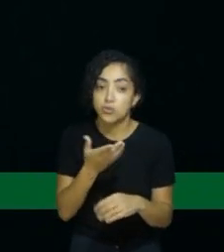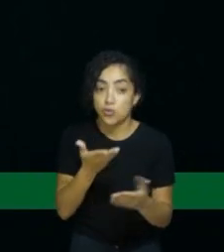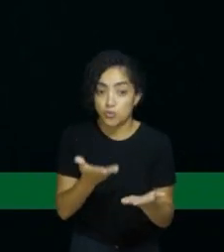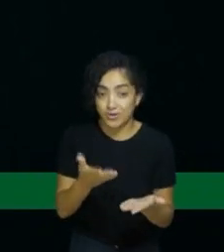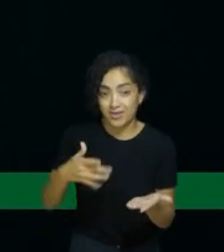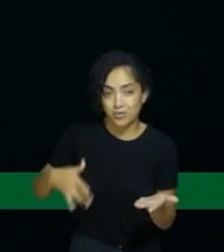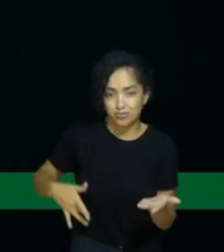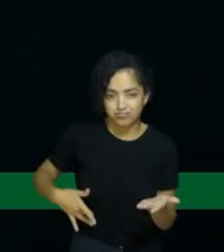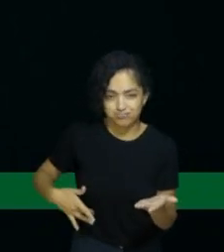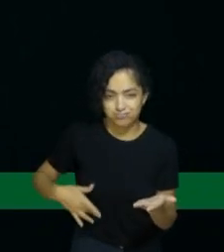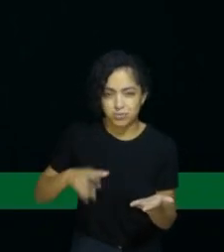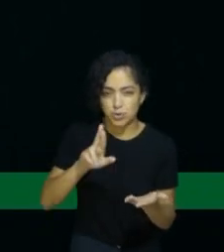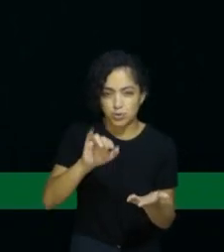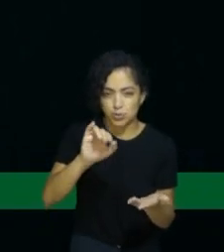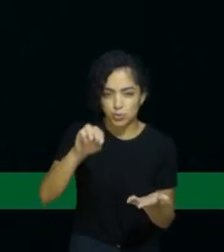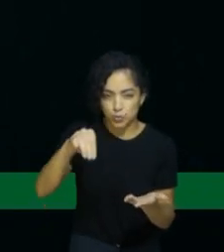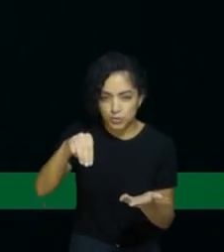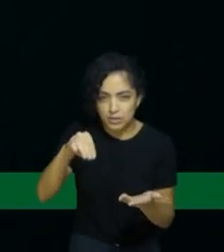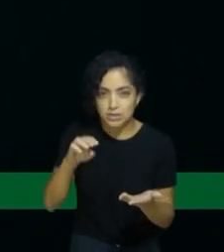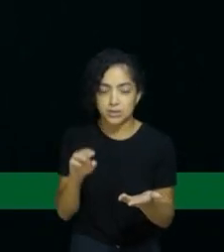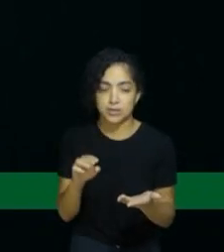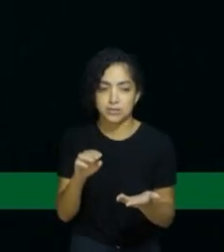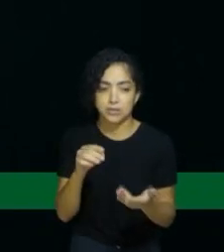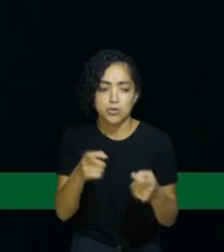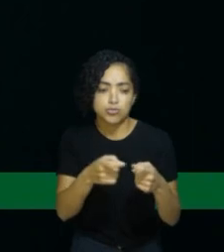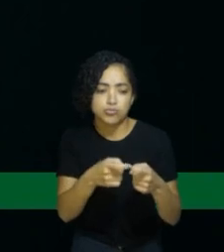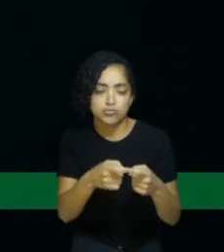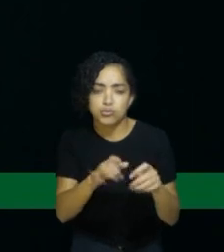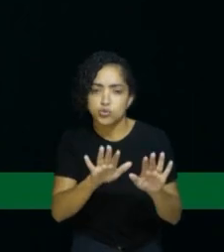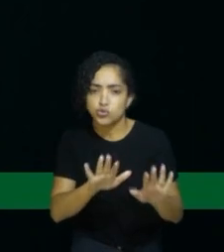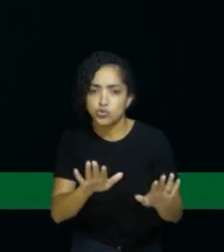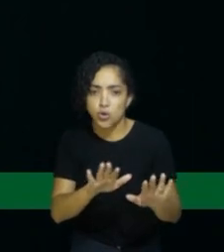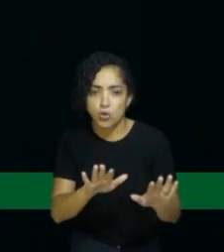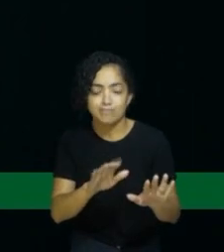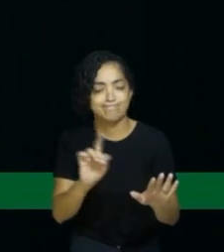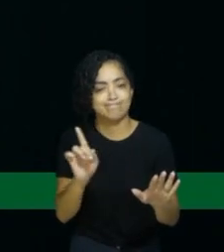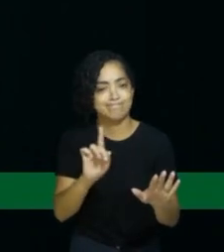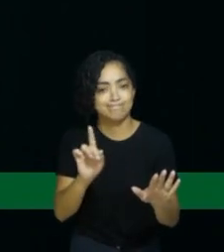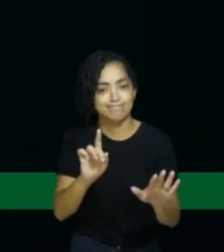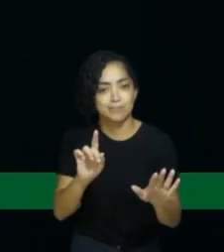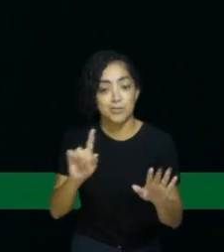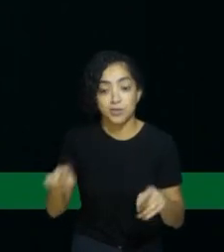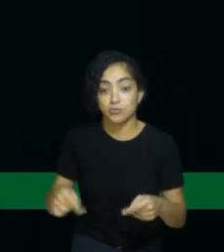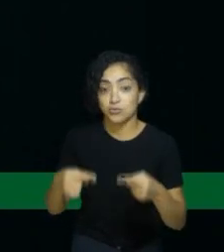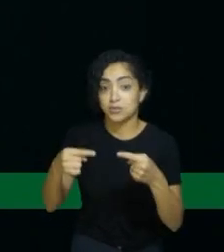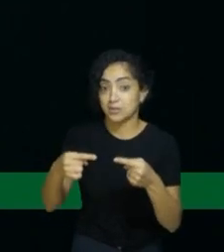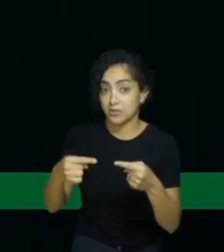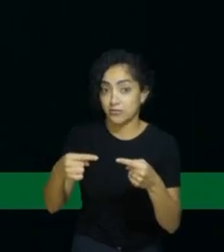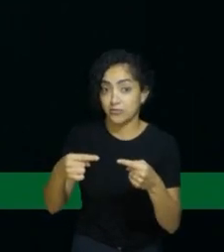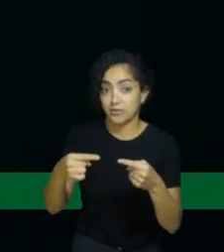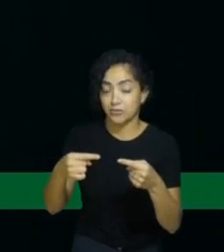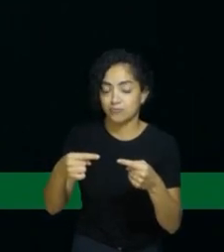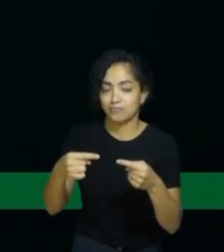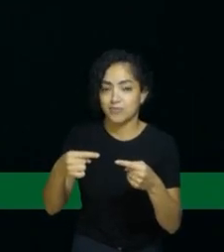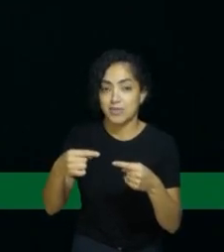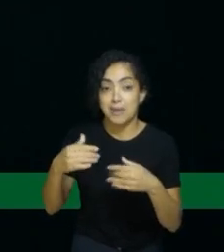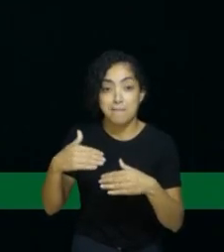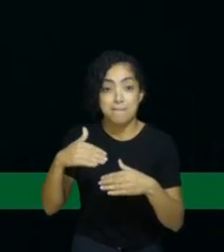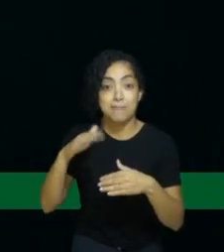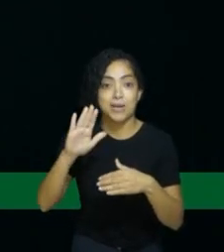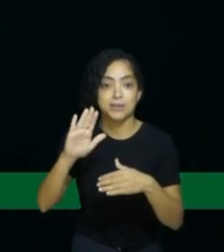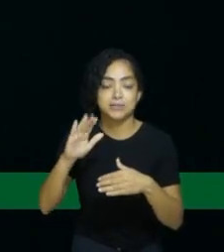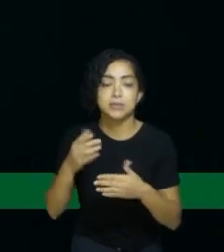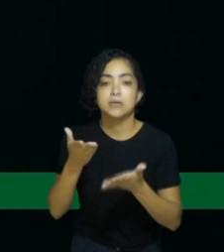renal crônica apenas no consultório médico o desafio vai muito além disso é preciso